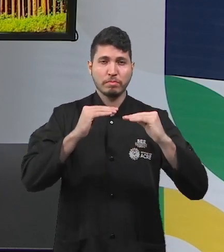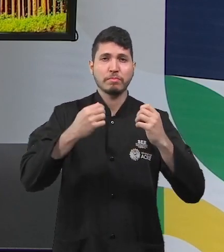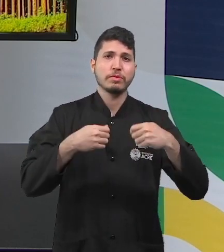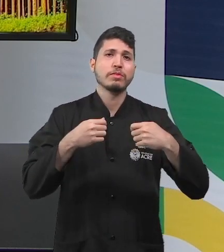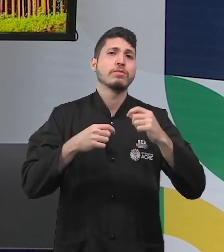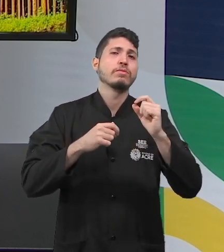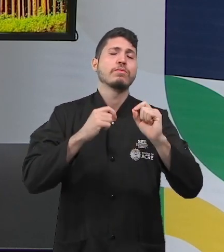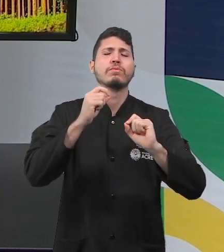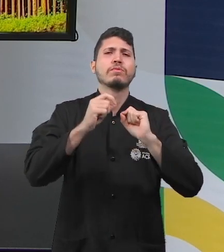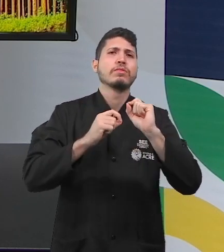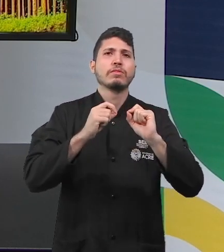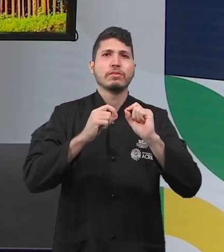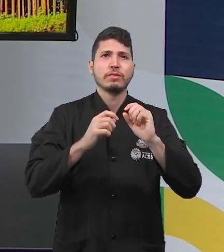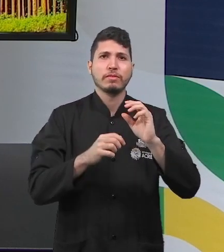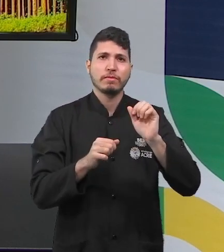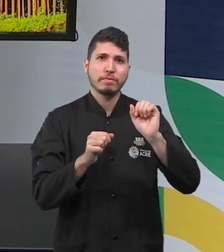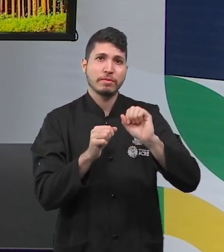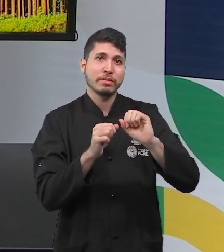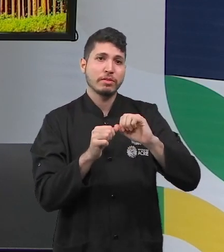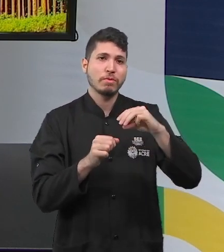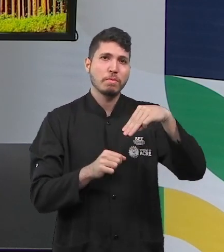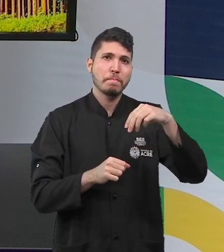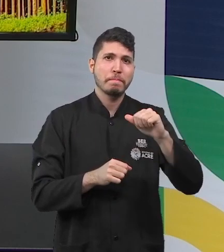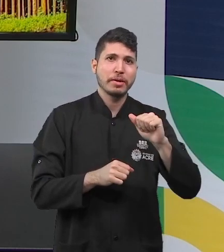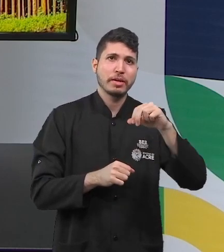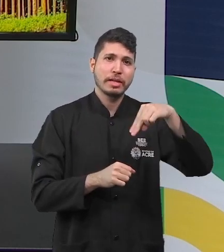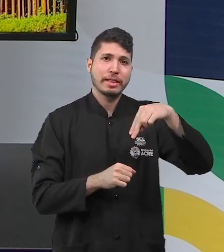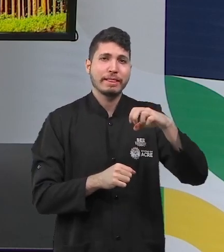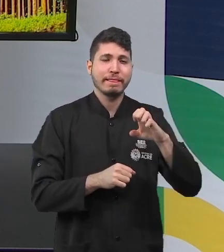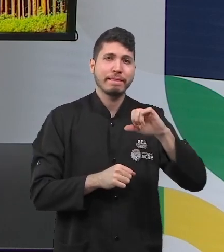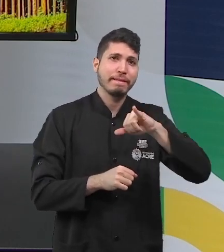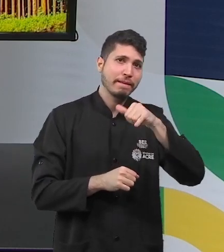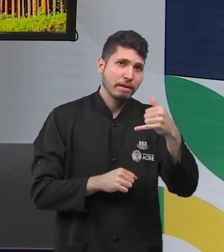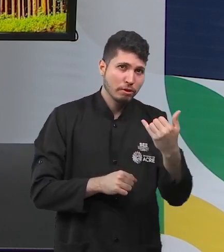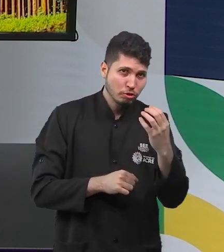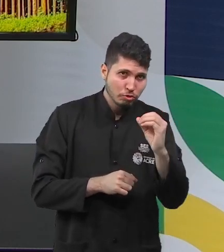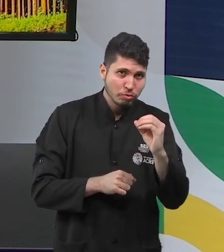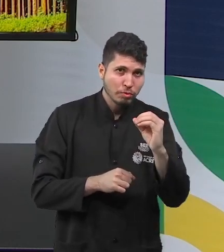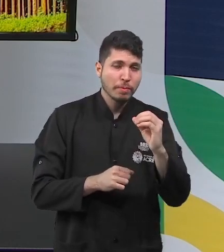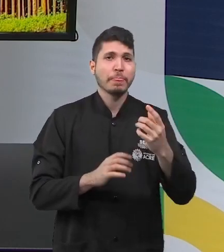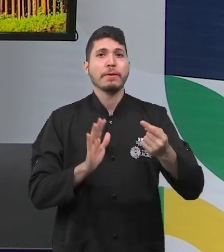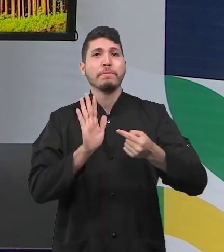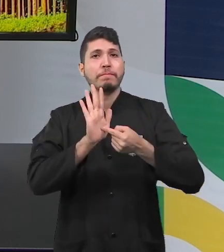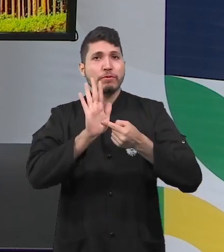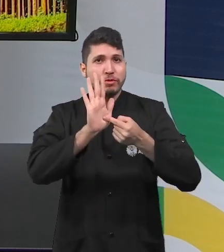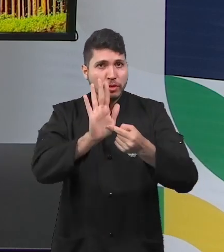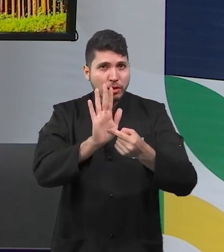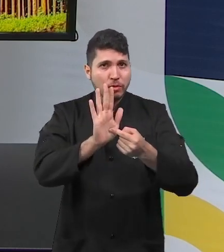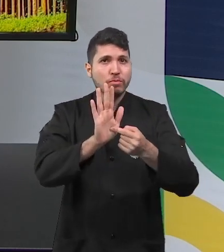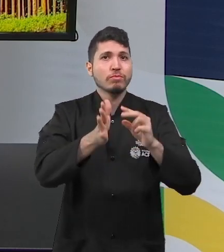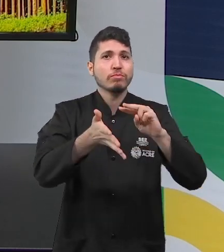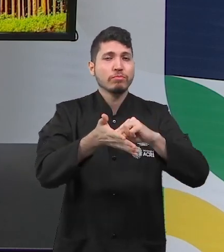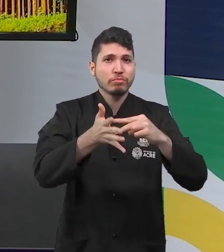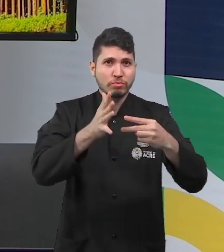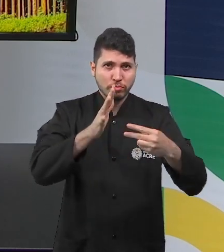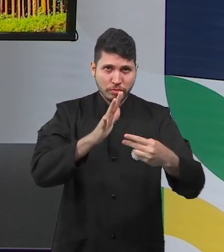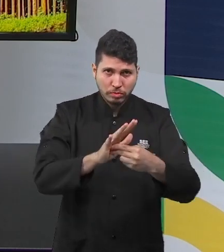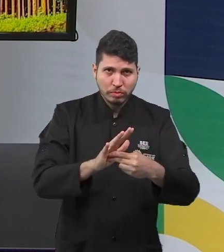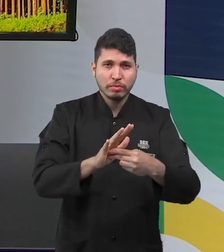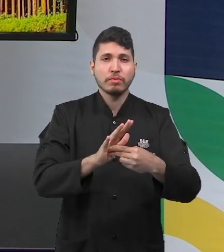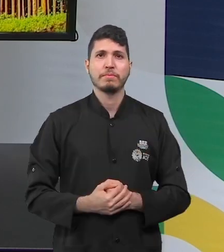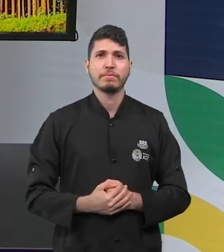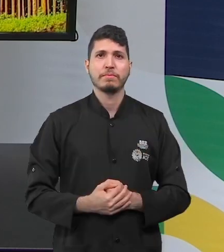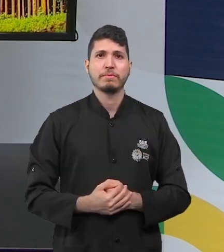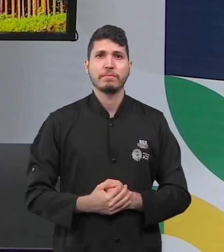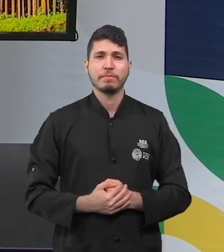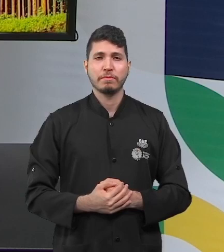o manejo. O que seria o manejo florestal? Nós vamos ver já no próximo slide, mas falando já de uma maneira mais